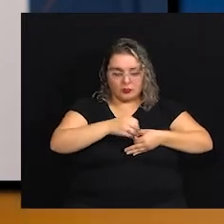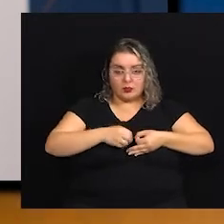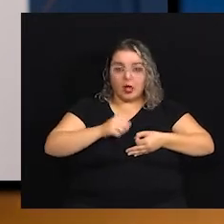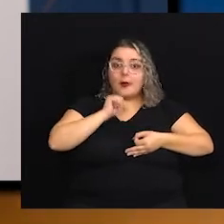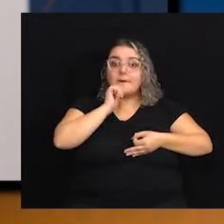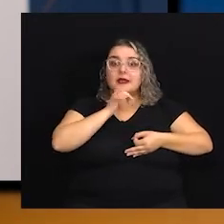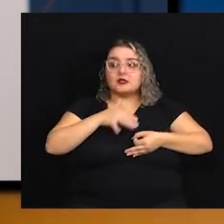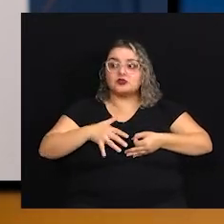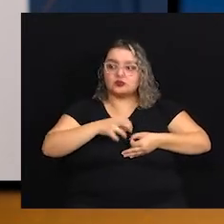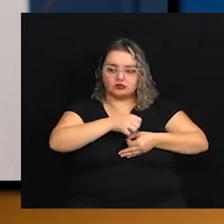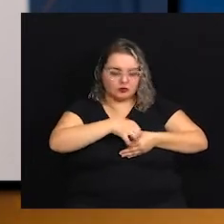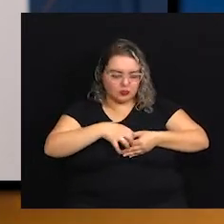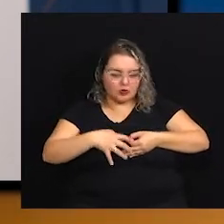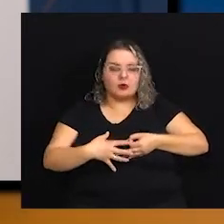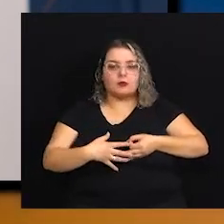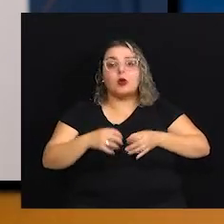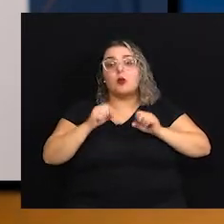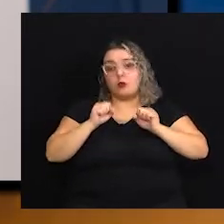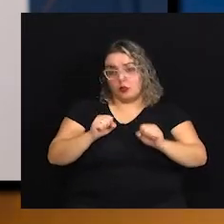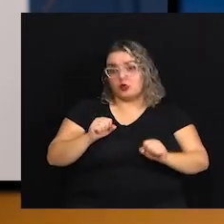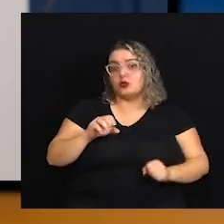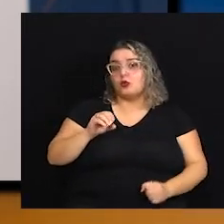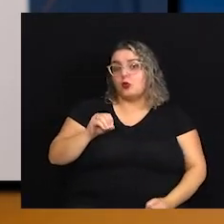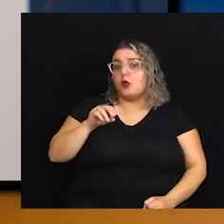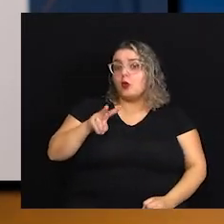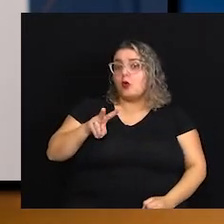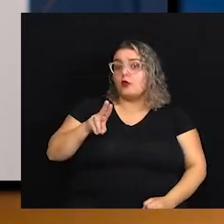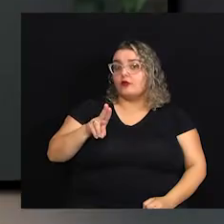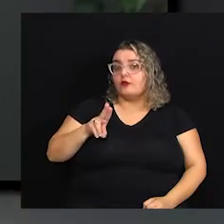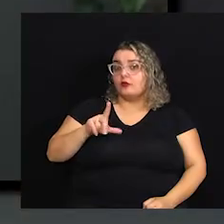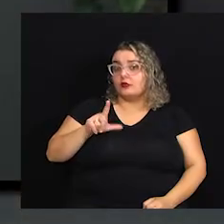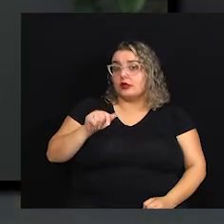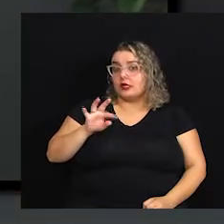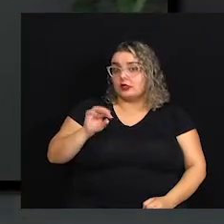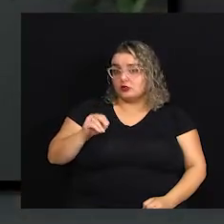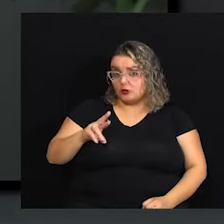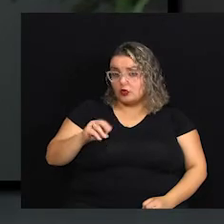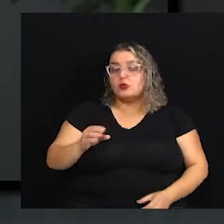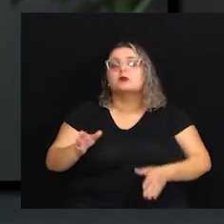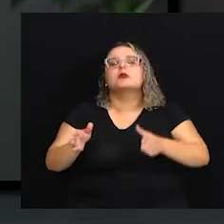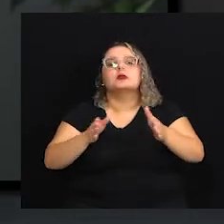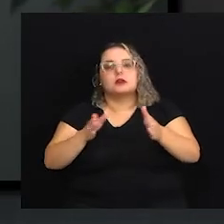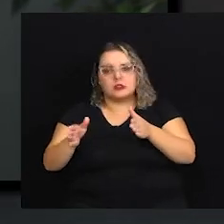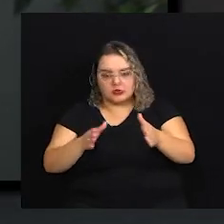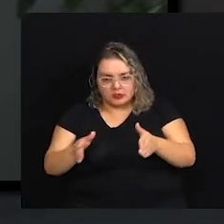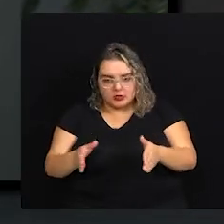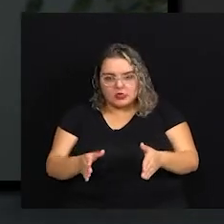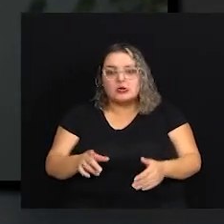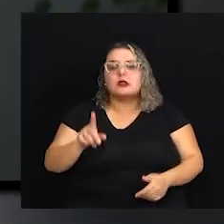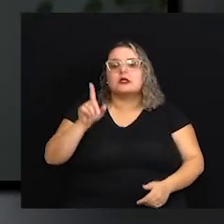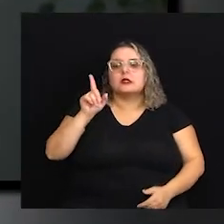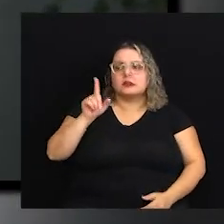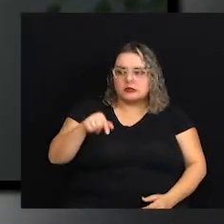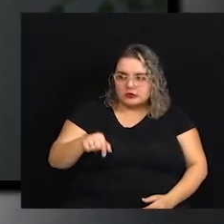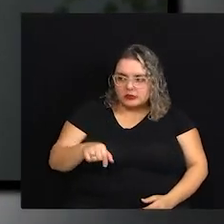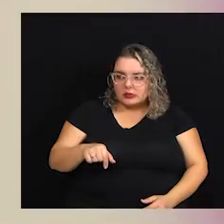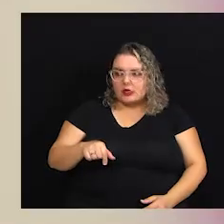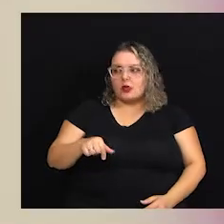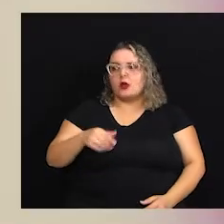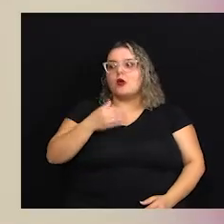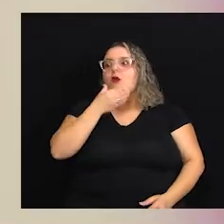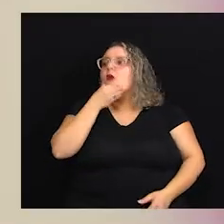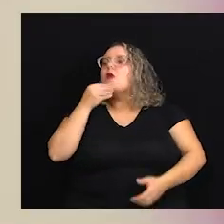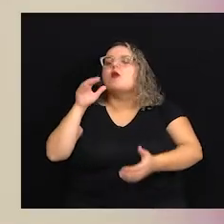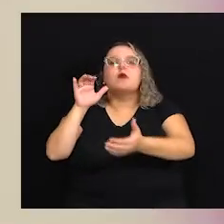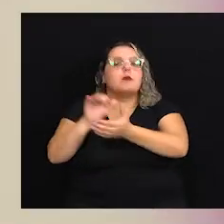e não ovula. Eventualmente, ela pode ter um ciclo ovulatório. Então, nesse período que a mulher ainda está, o